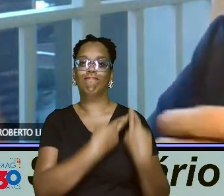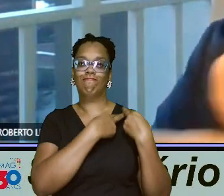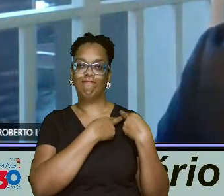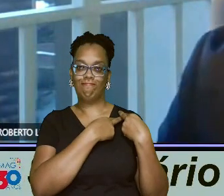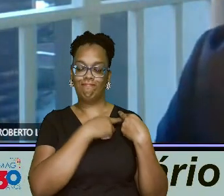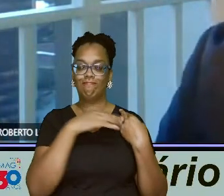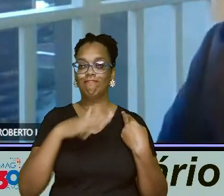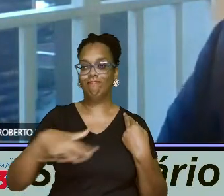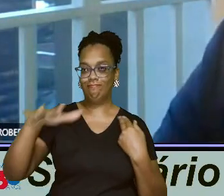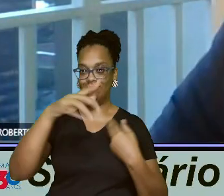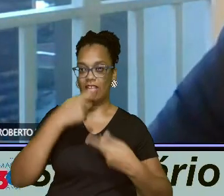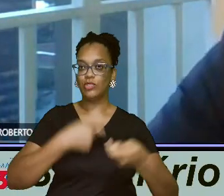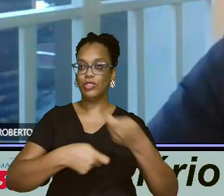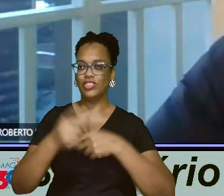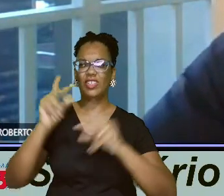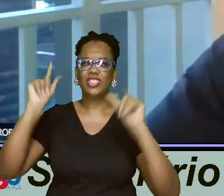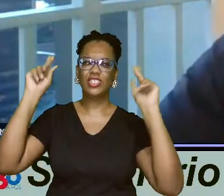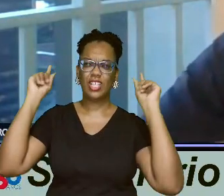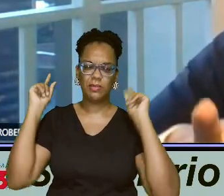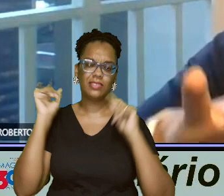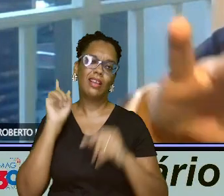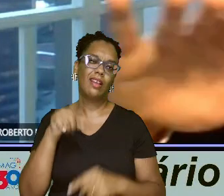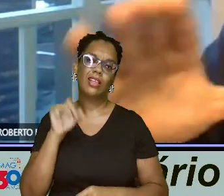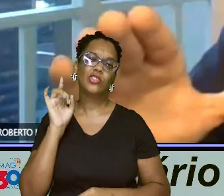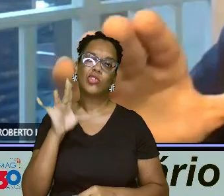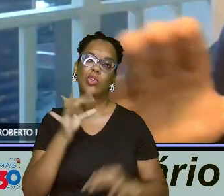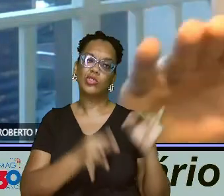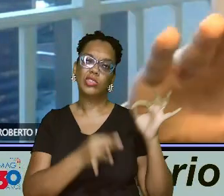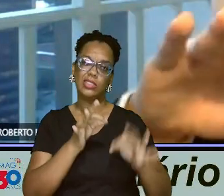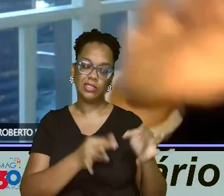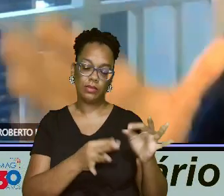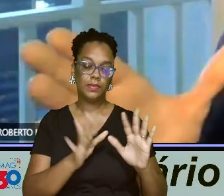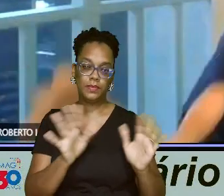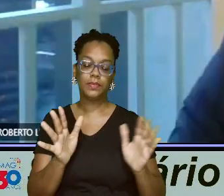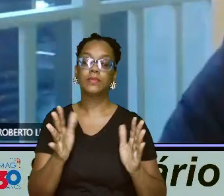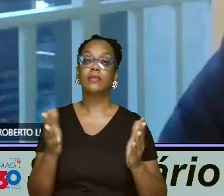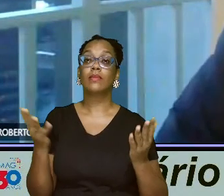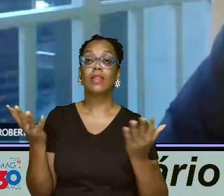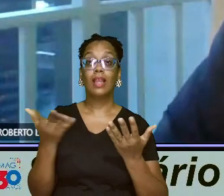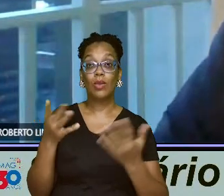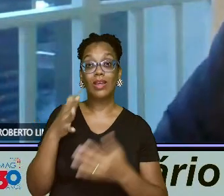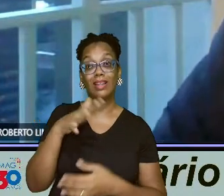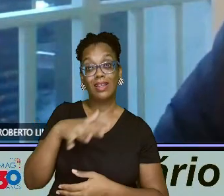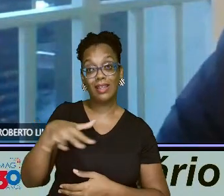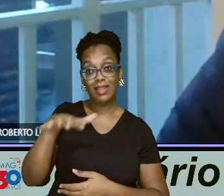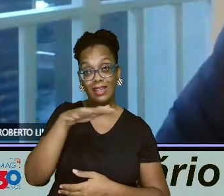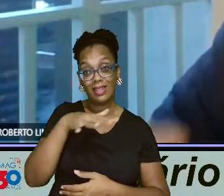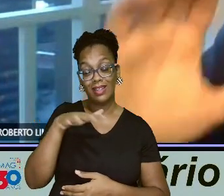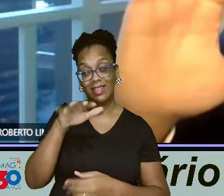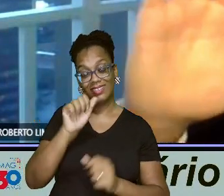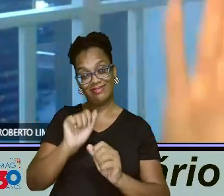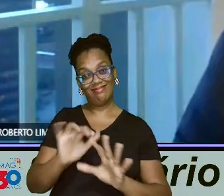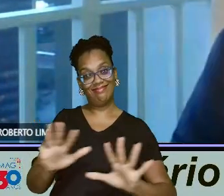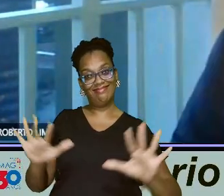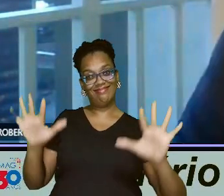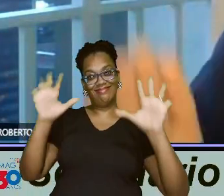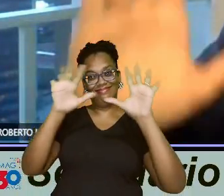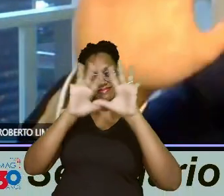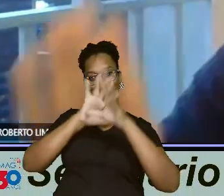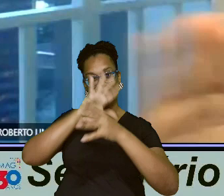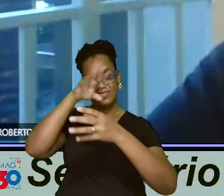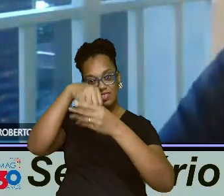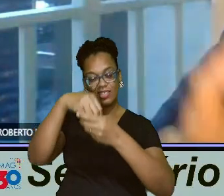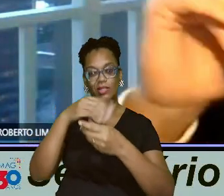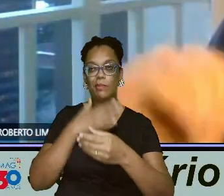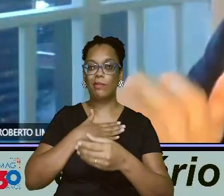que antigamente era só no judicial, mas é nesse panorama que está inserido o nosso